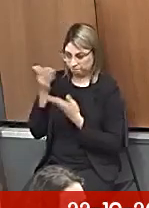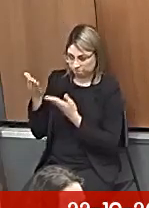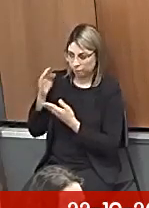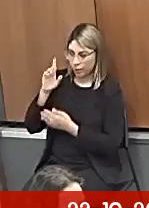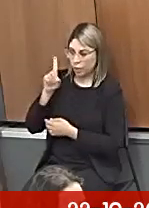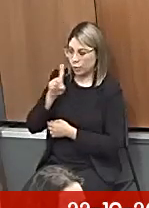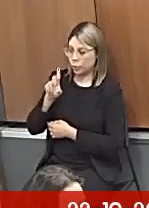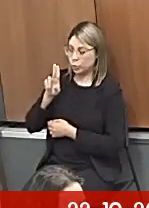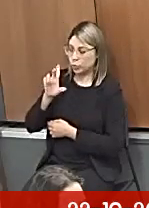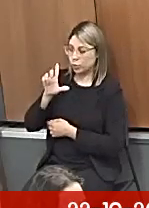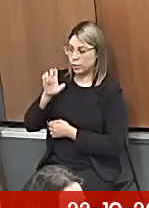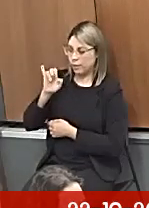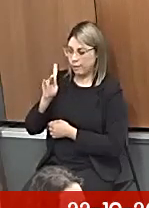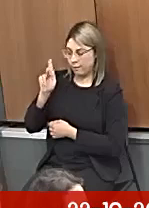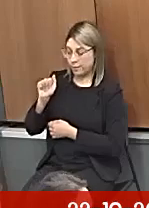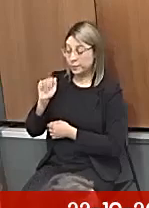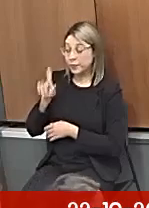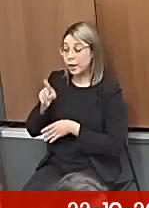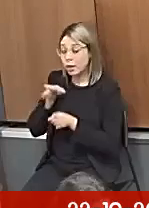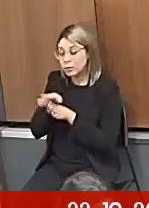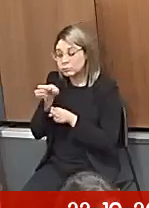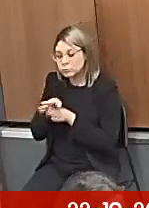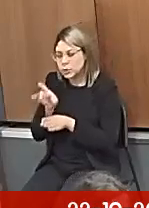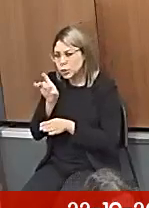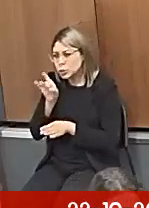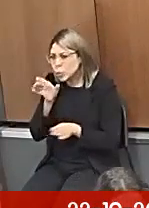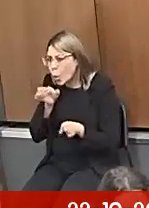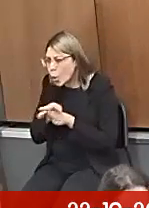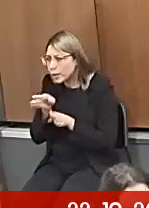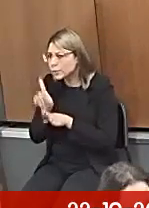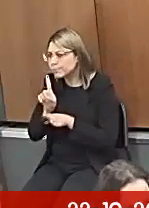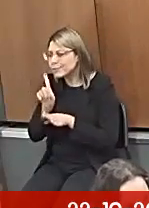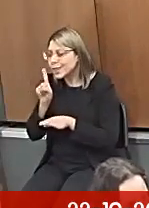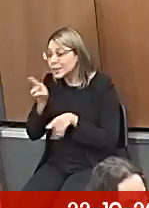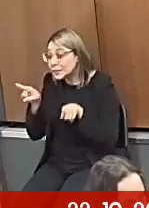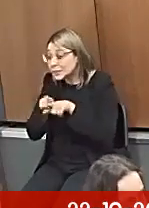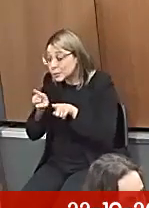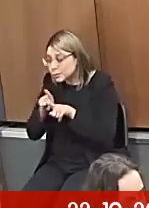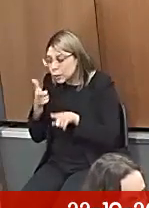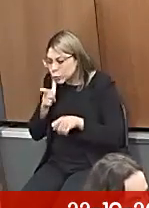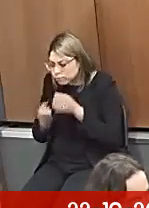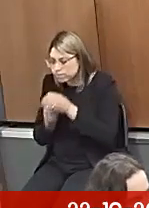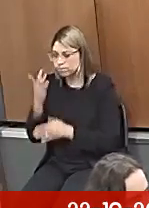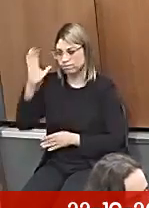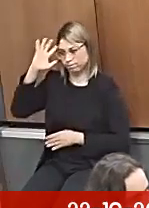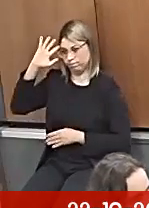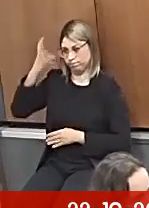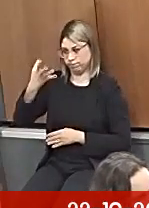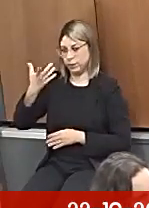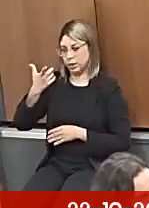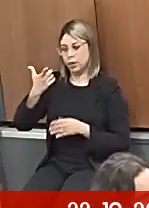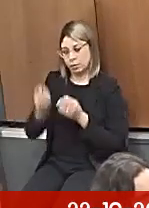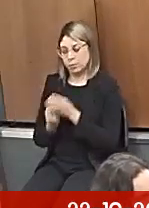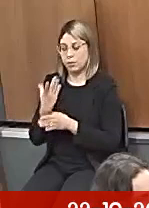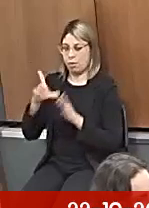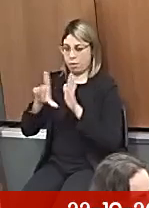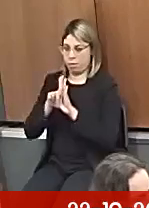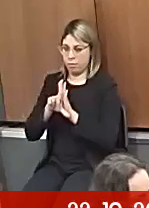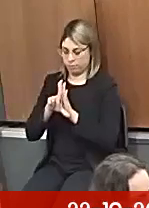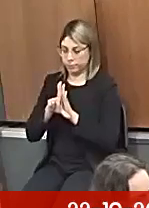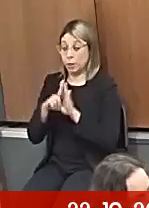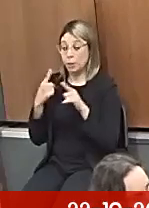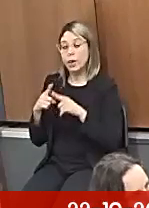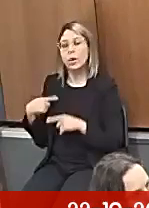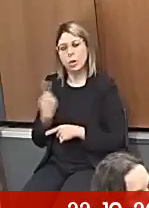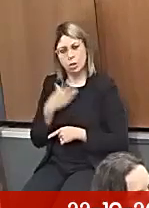é orientar, mas mais do que orientar, é criar soluções para que essa lei seja implementada. Porque nós